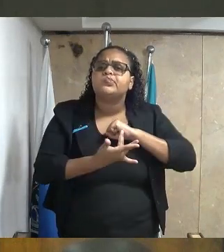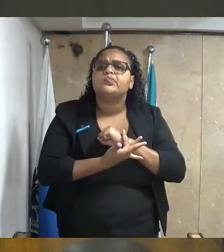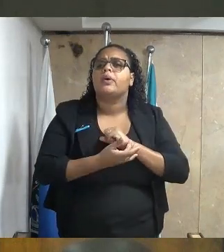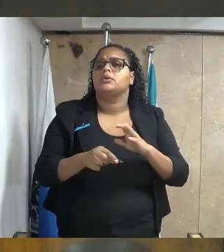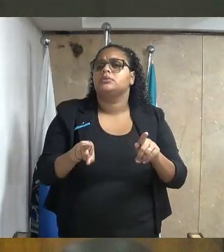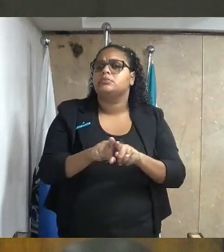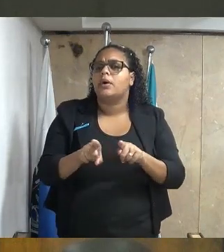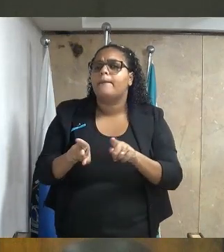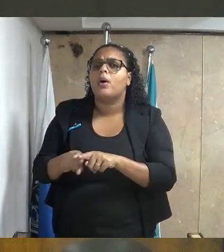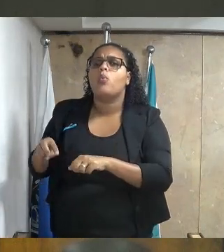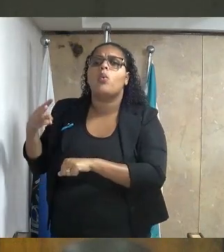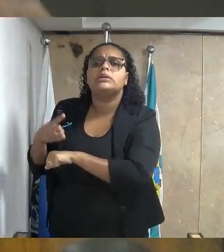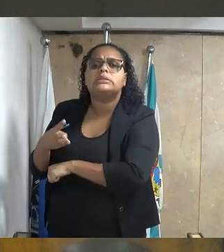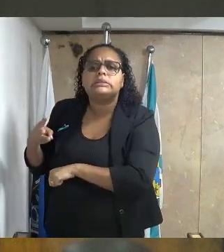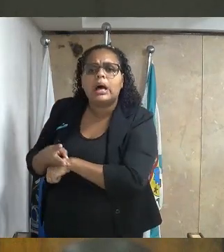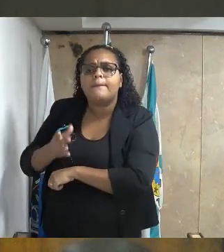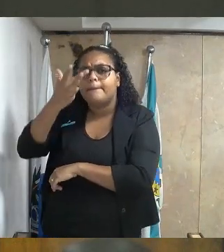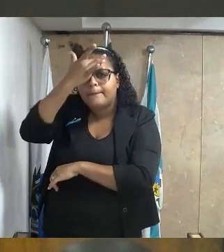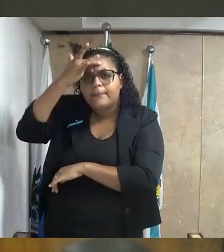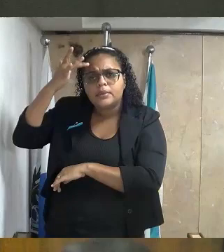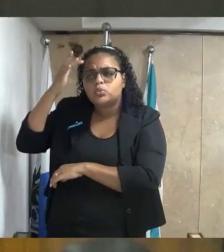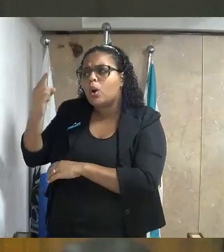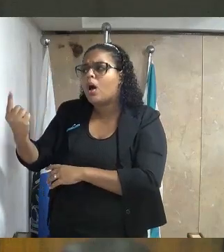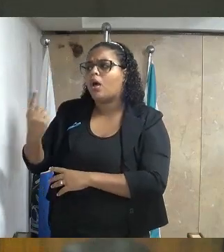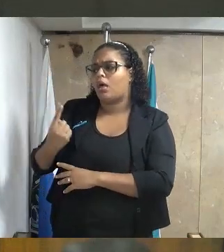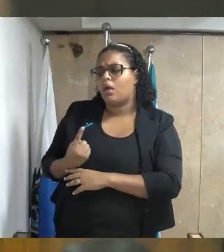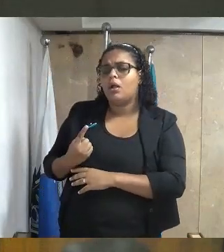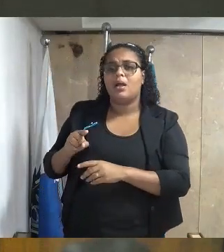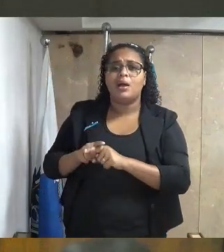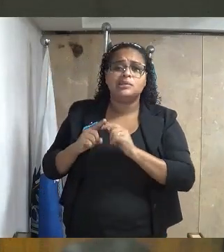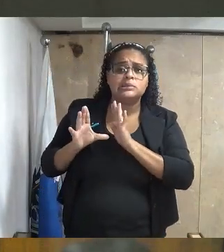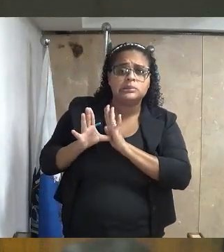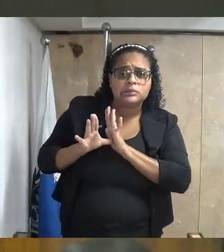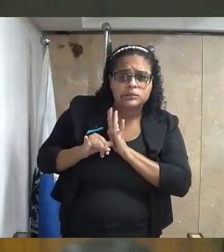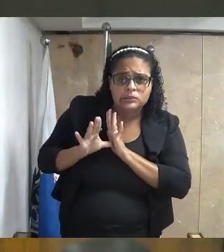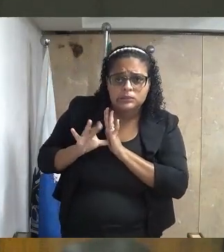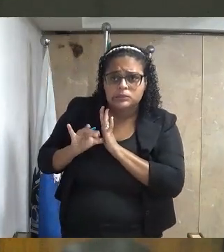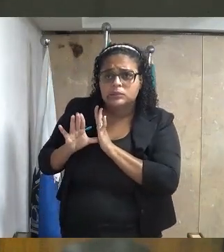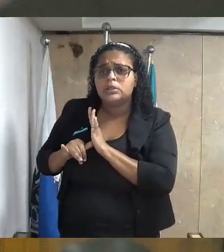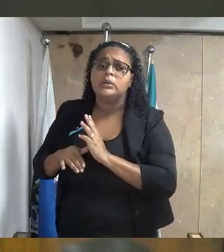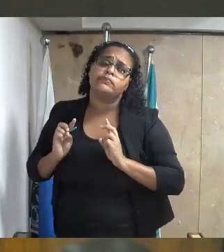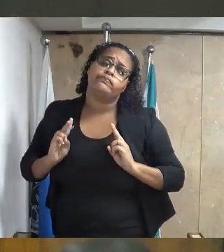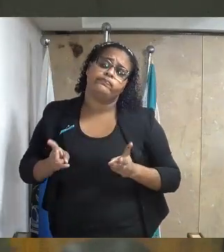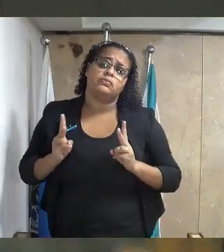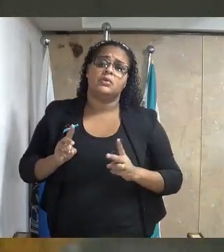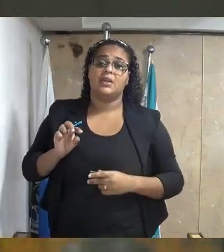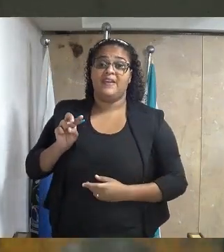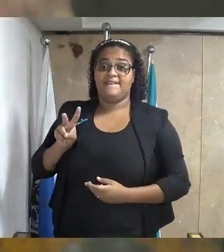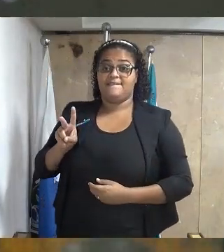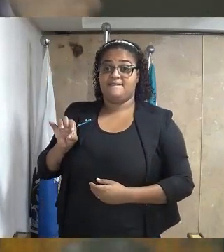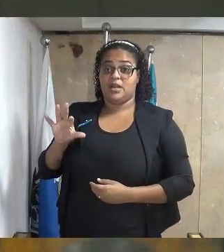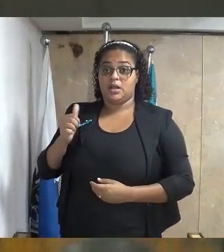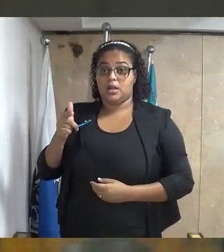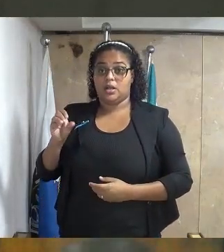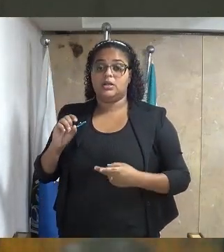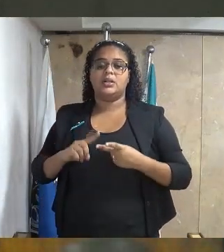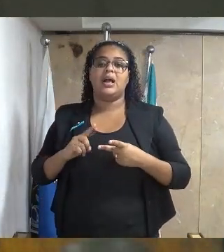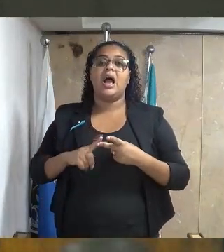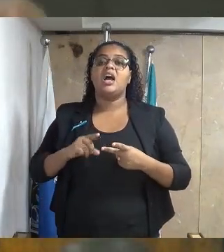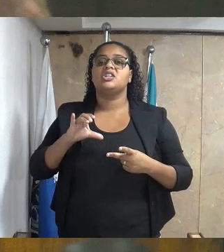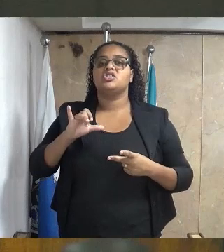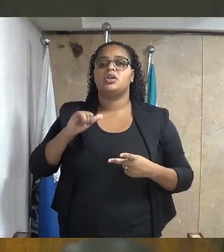WhatsApp, pessoas relatando assaltos constantes na Vila São Luís, na